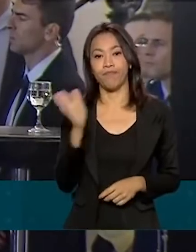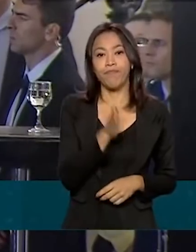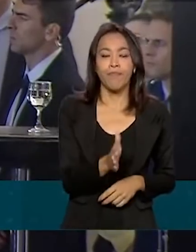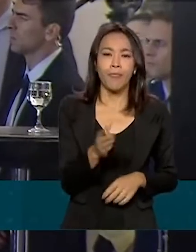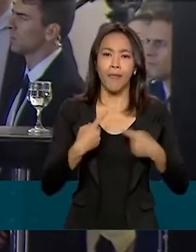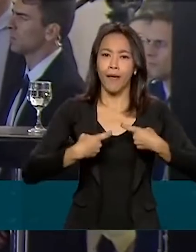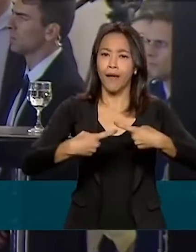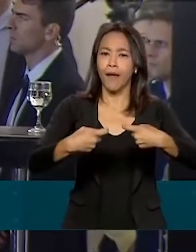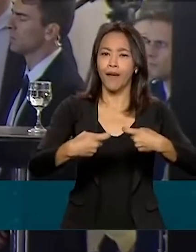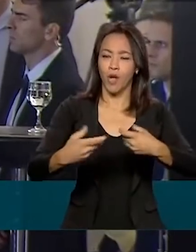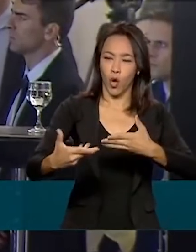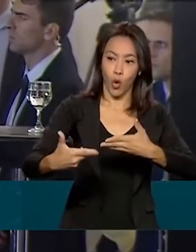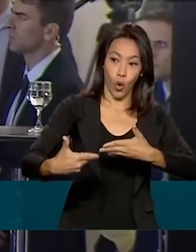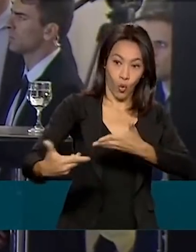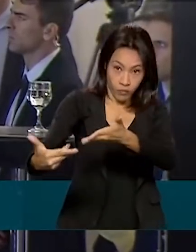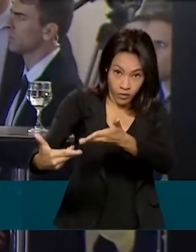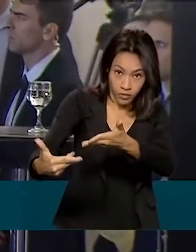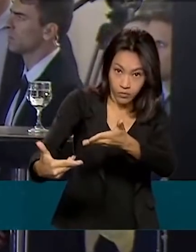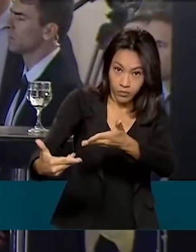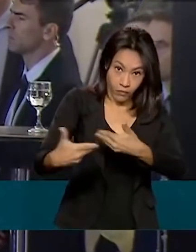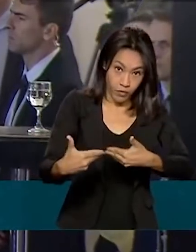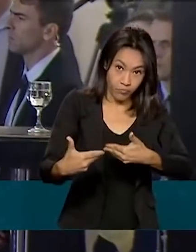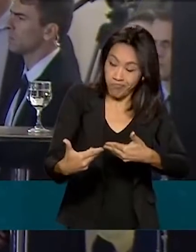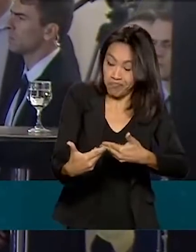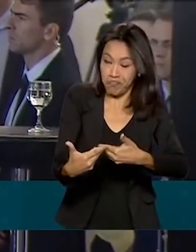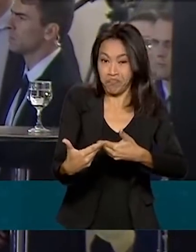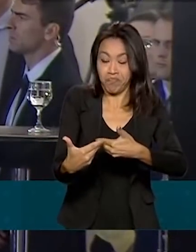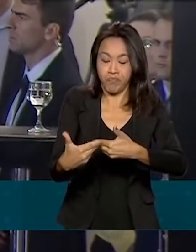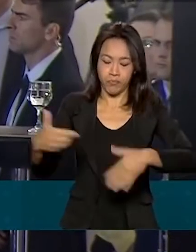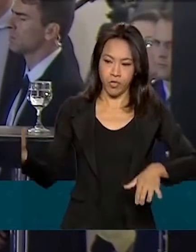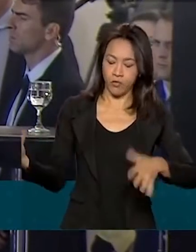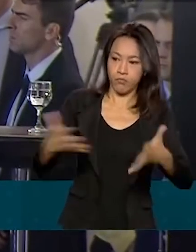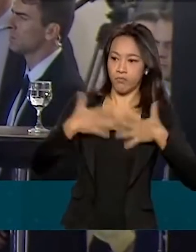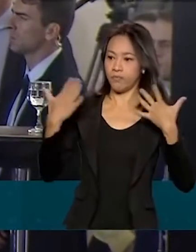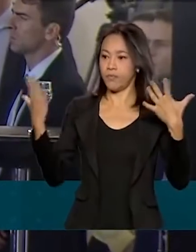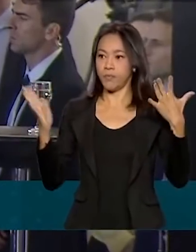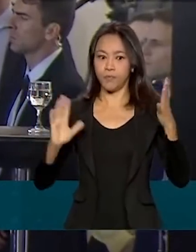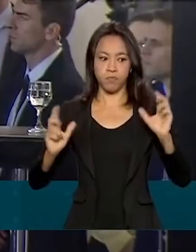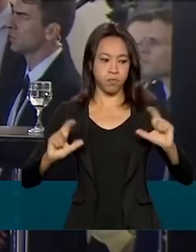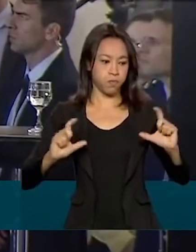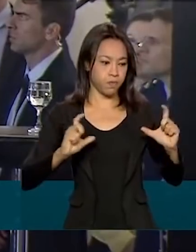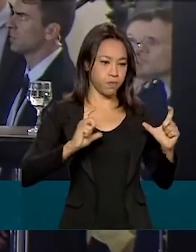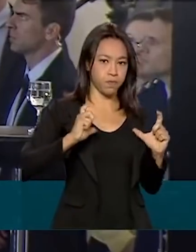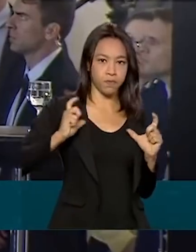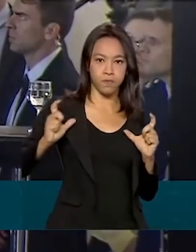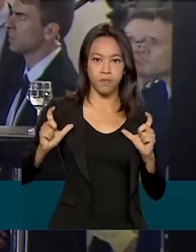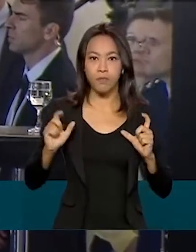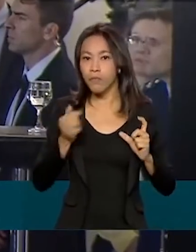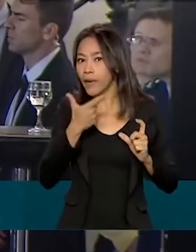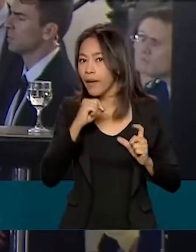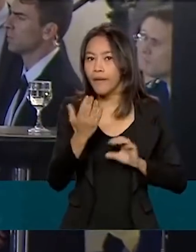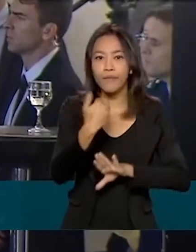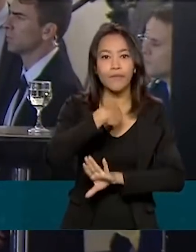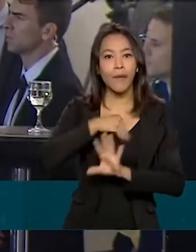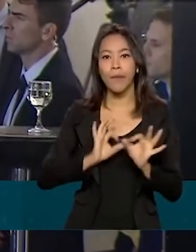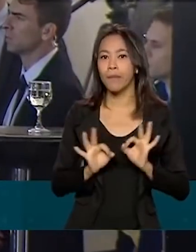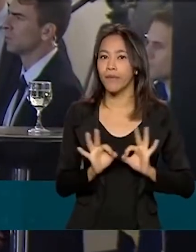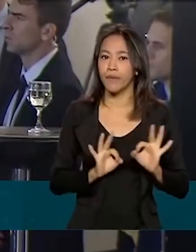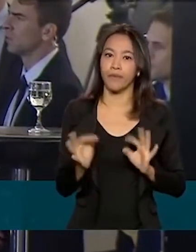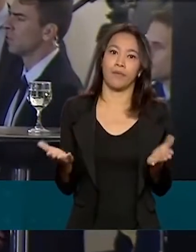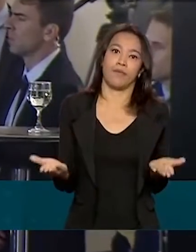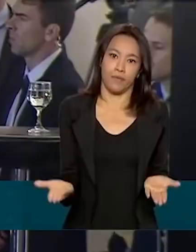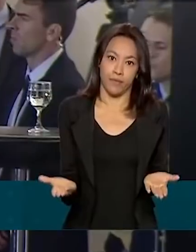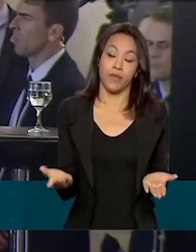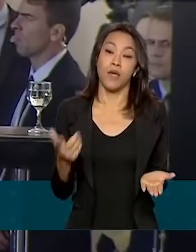precisa de convite, e ela chega mais cedo para os despreparados. Assim, devemos ter poder dissuasório